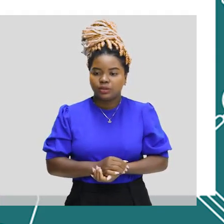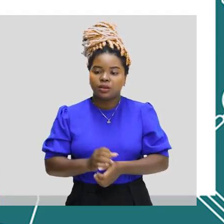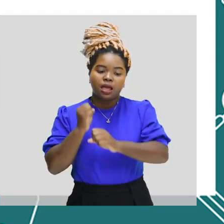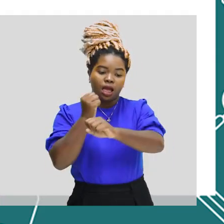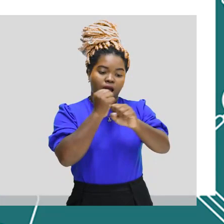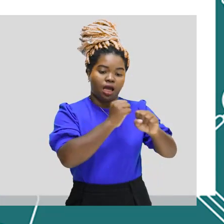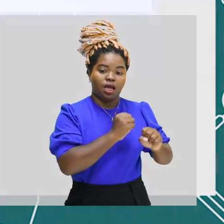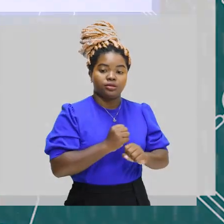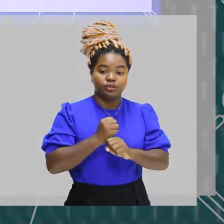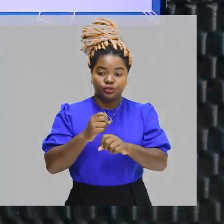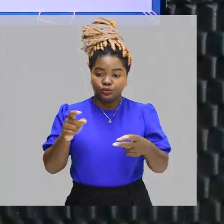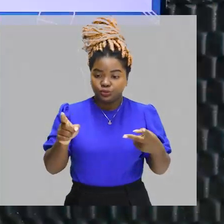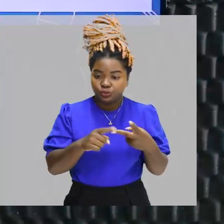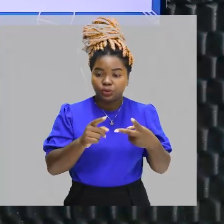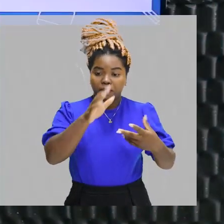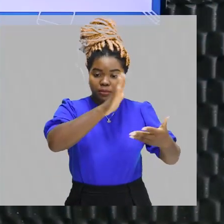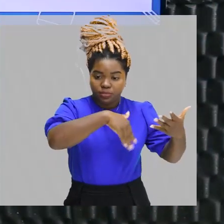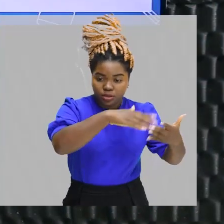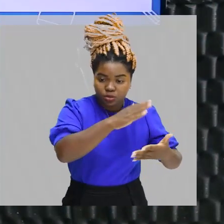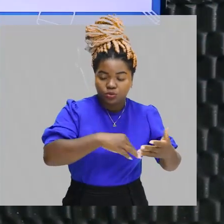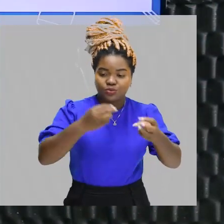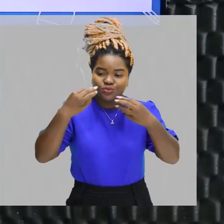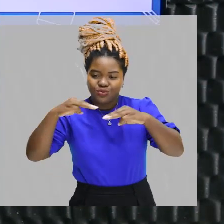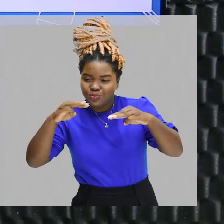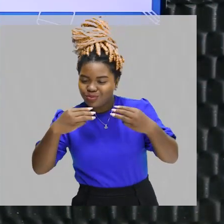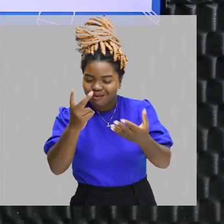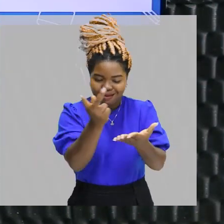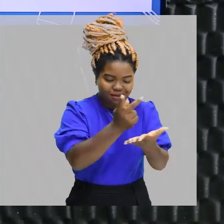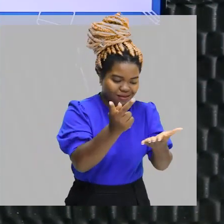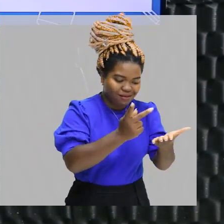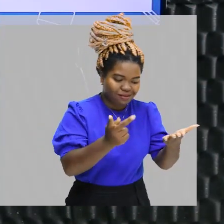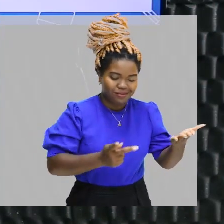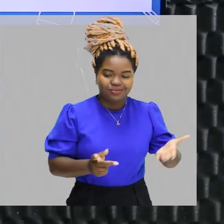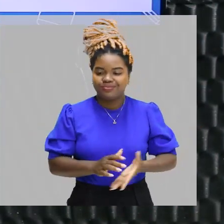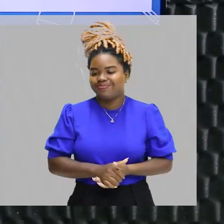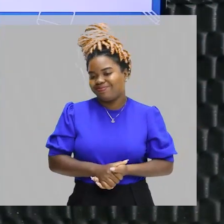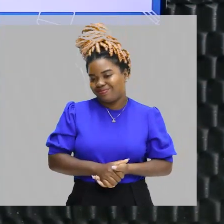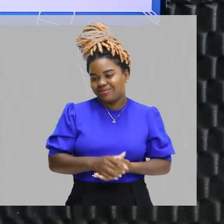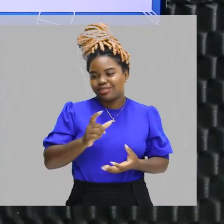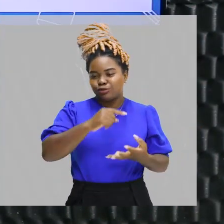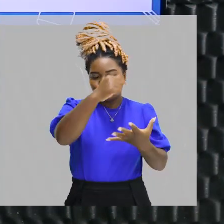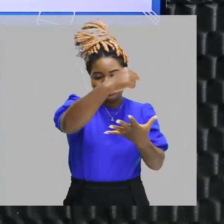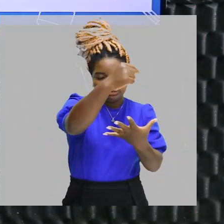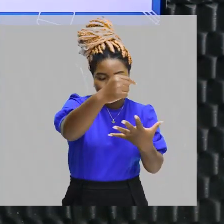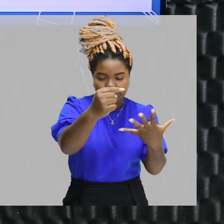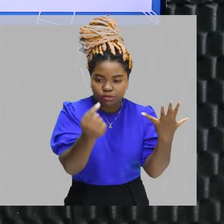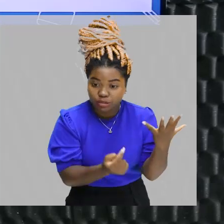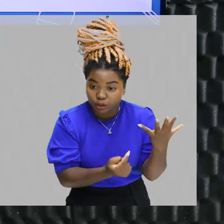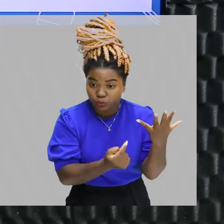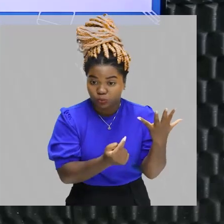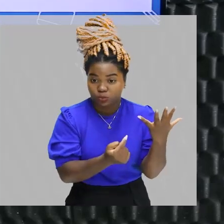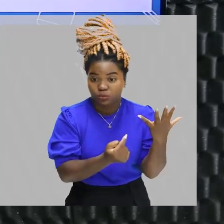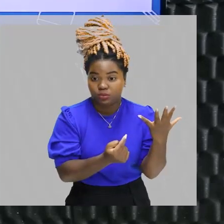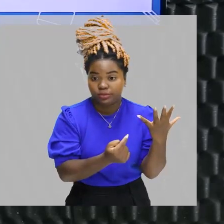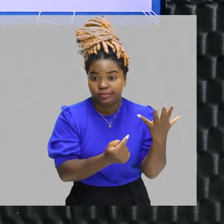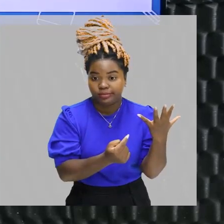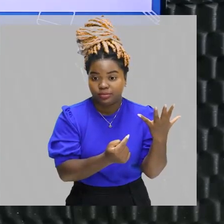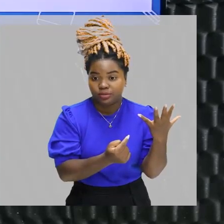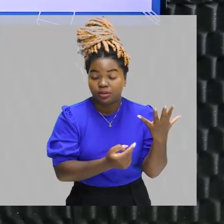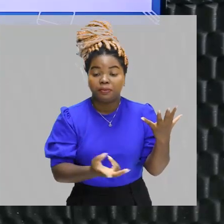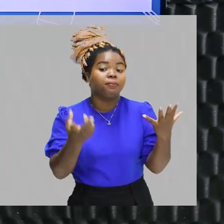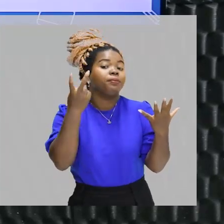arquitetura, escultura, pintura, música e poesia. Então você tem 5 leques específicos. Nota que algumas delas vão